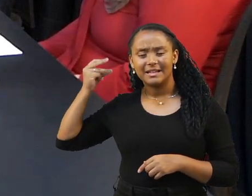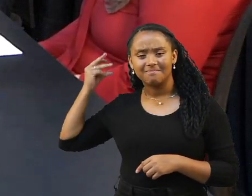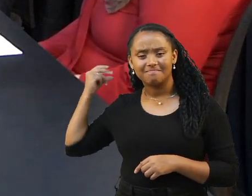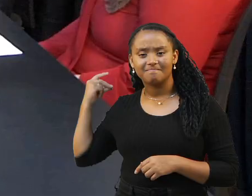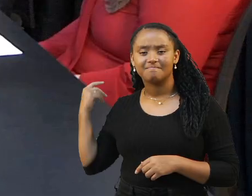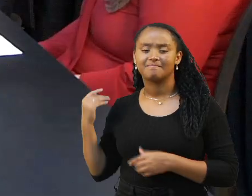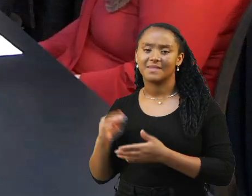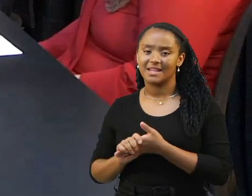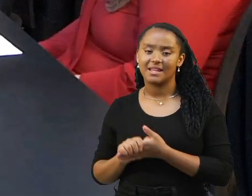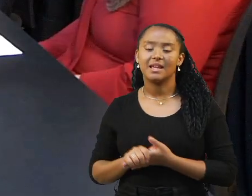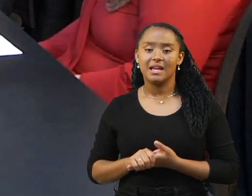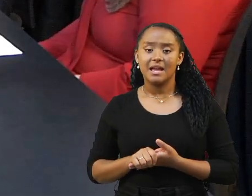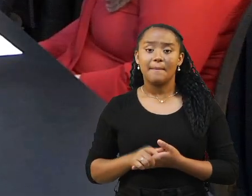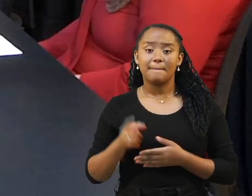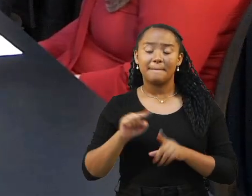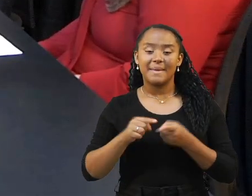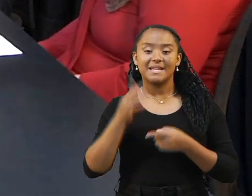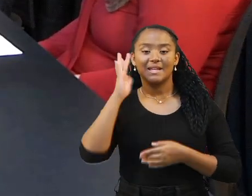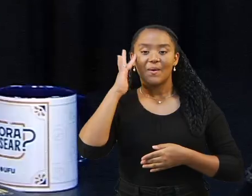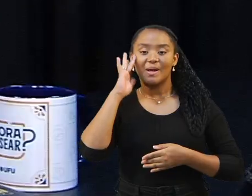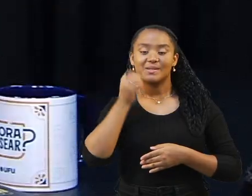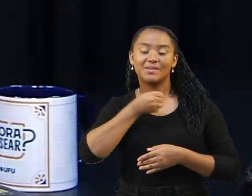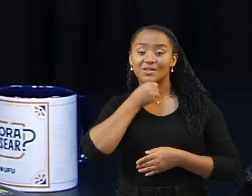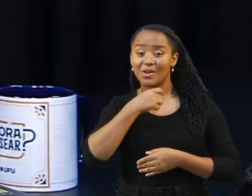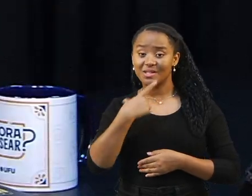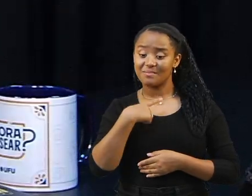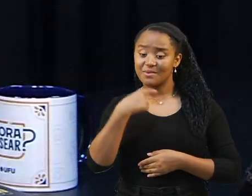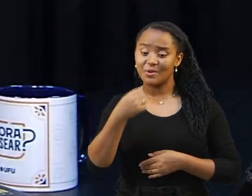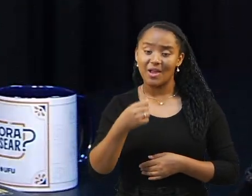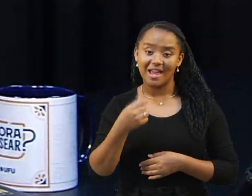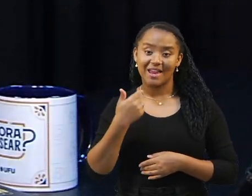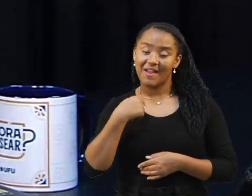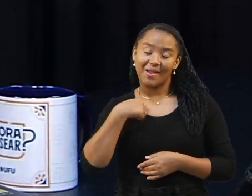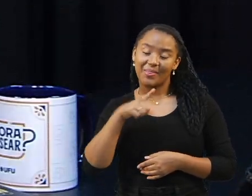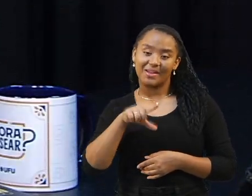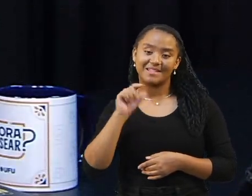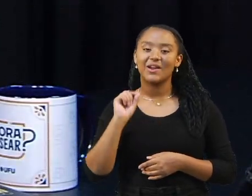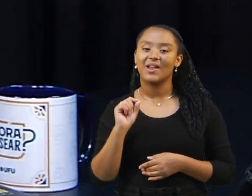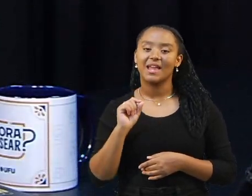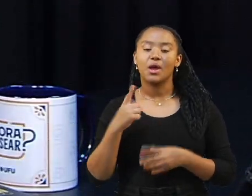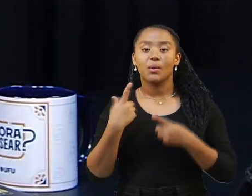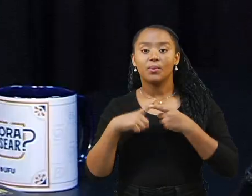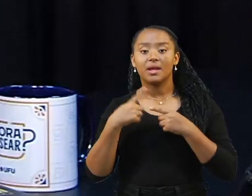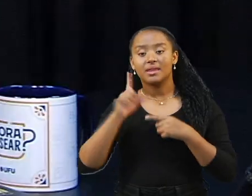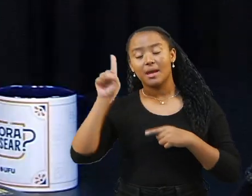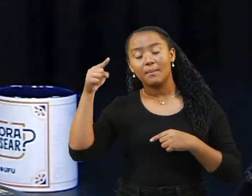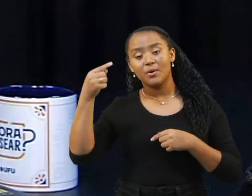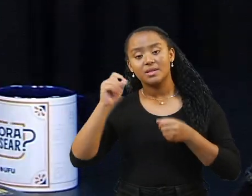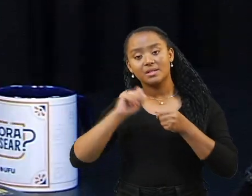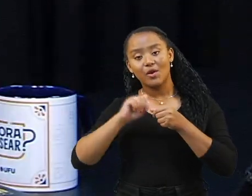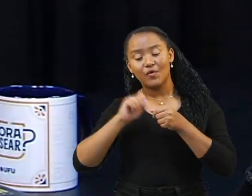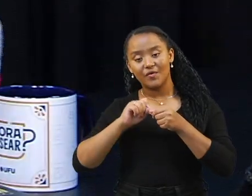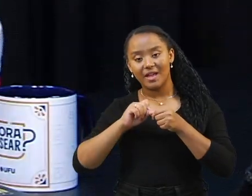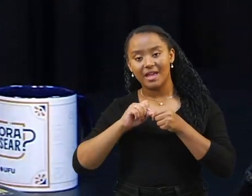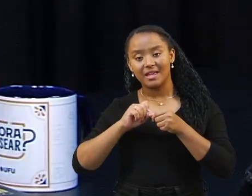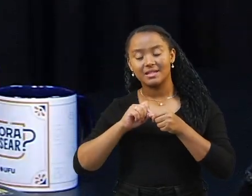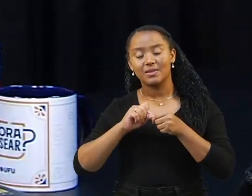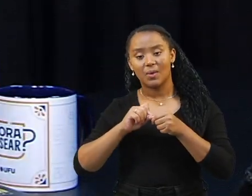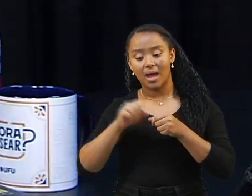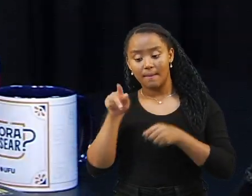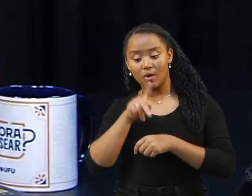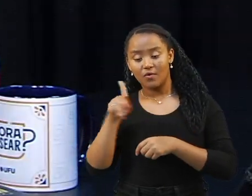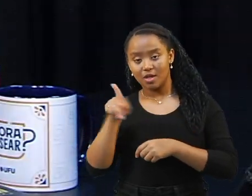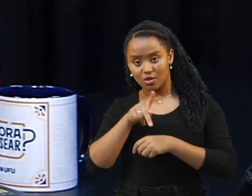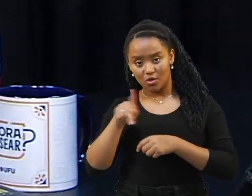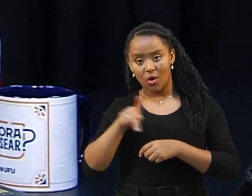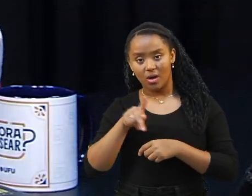escolheram, eu não cheguei a escolhê-los. Mas depois que eu fui professora no Mobral, eu descobri o tanto que nós